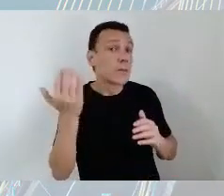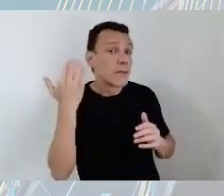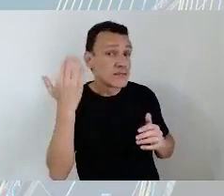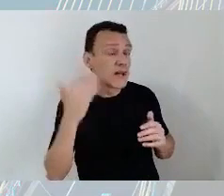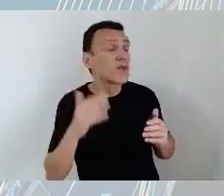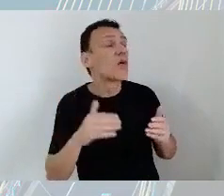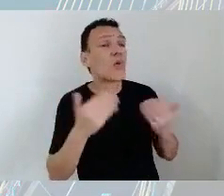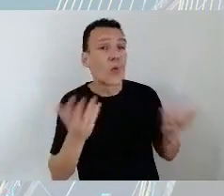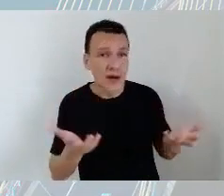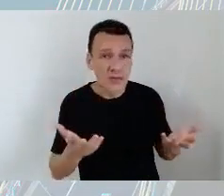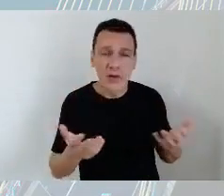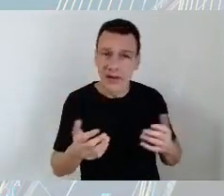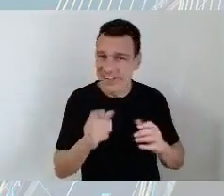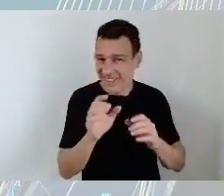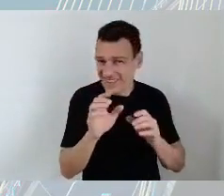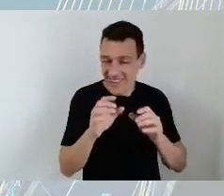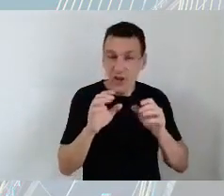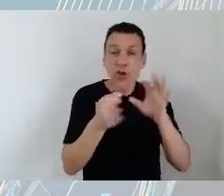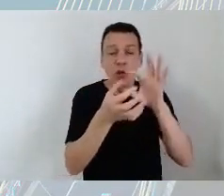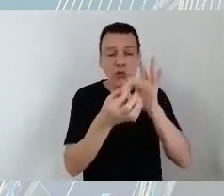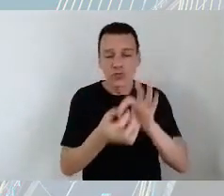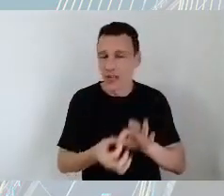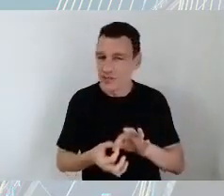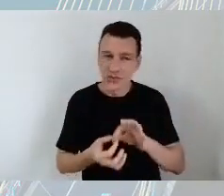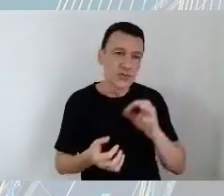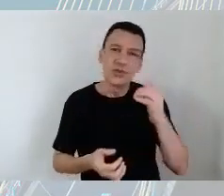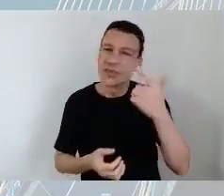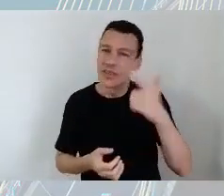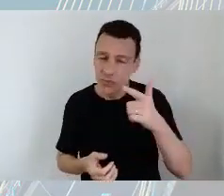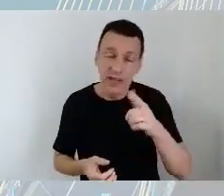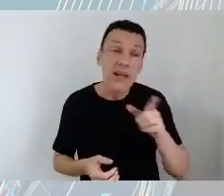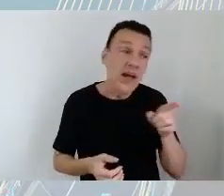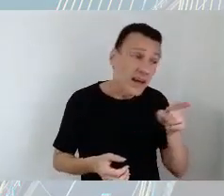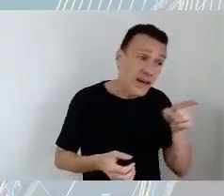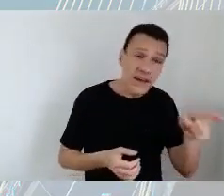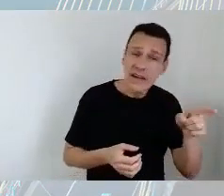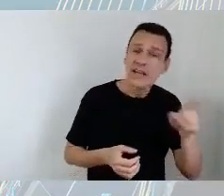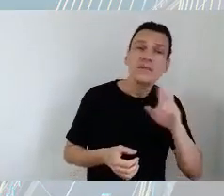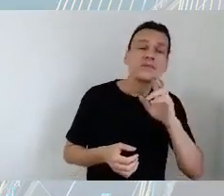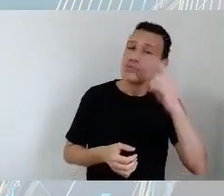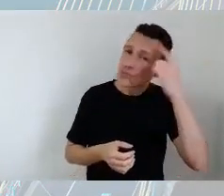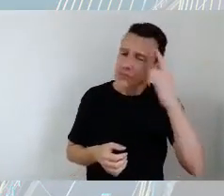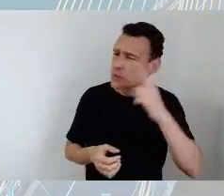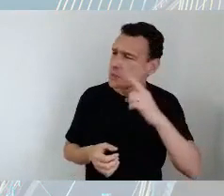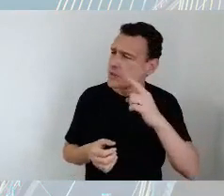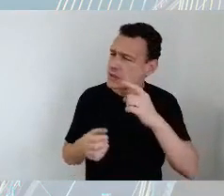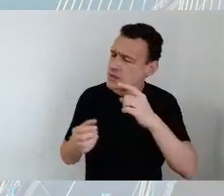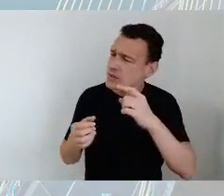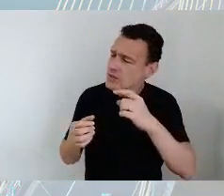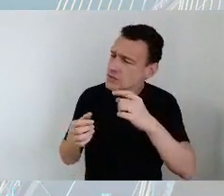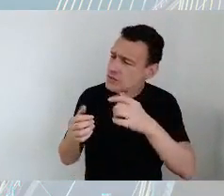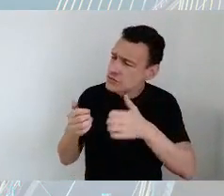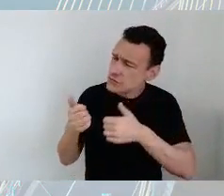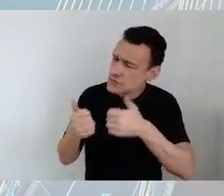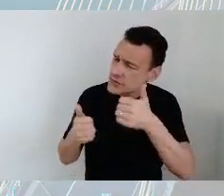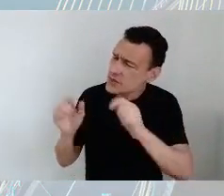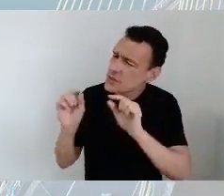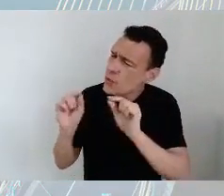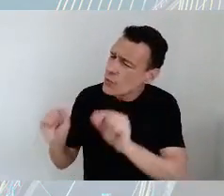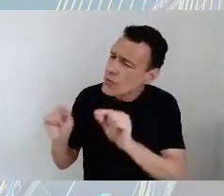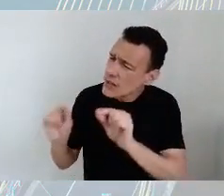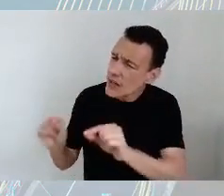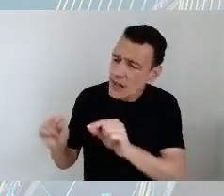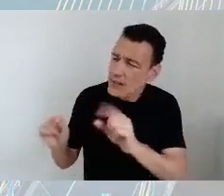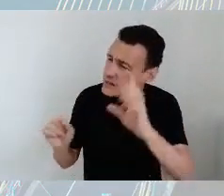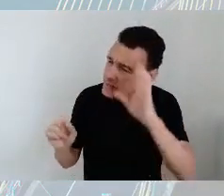cima, né, depois do sistema, ele não saberia quando foi jogado o quê. Né? Provavelmente o modelo vai perguntar para você, jogado o quê? Não entendi o